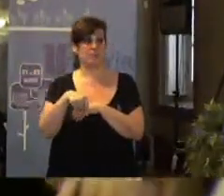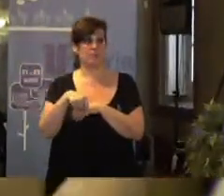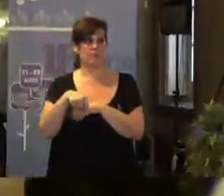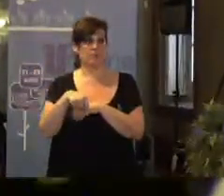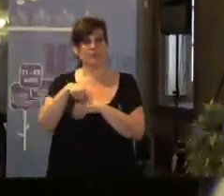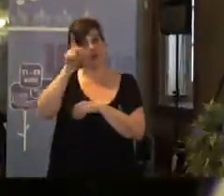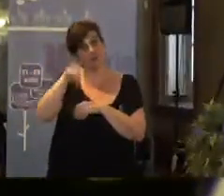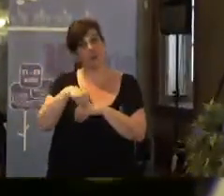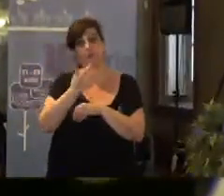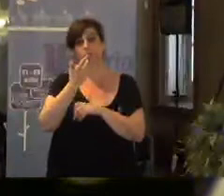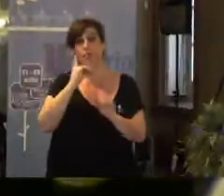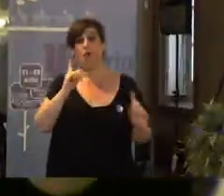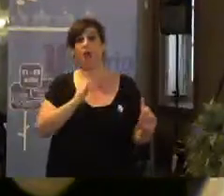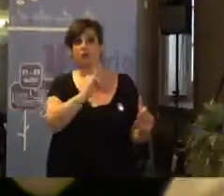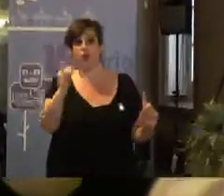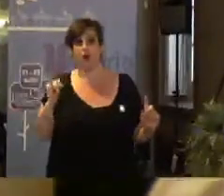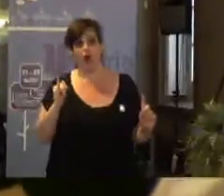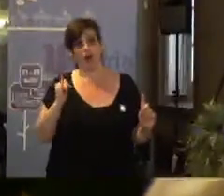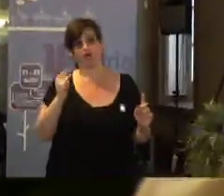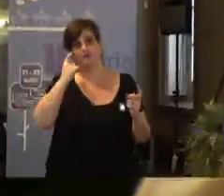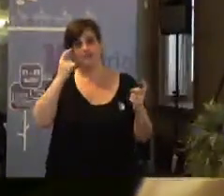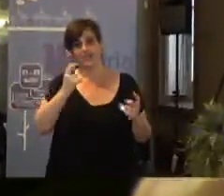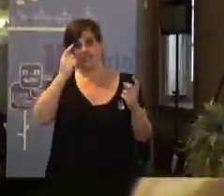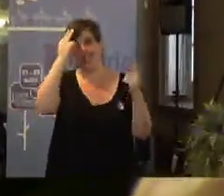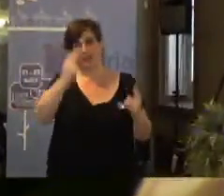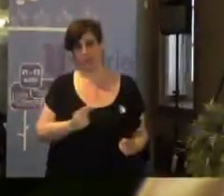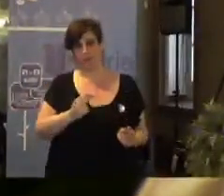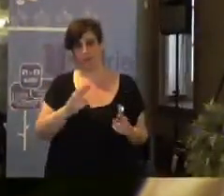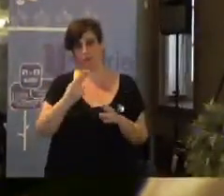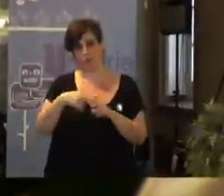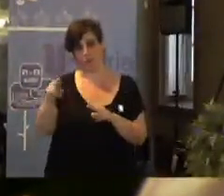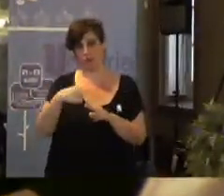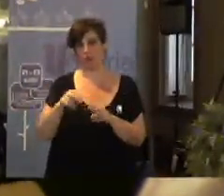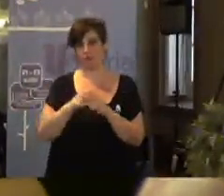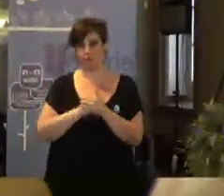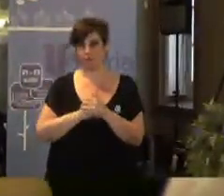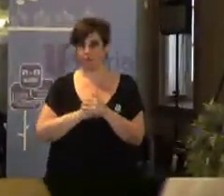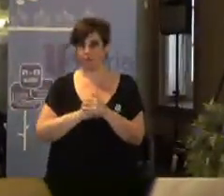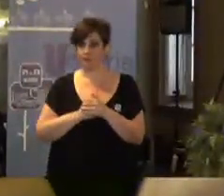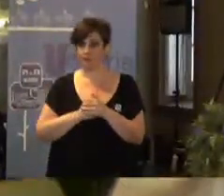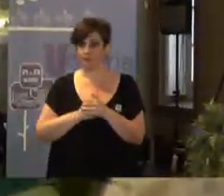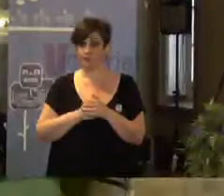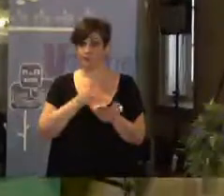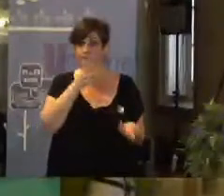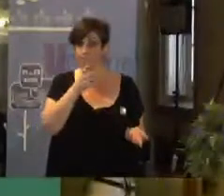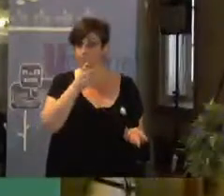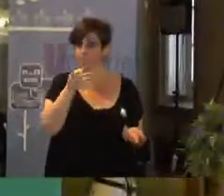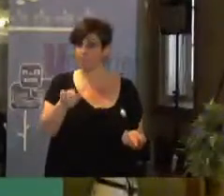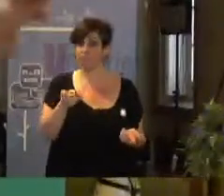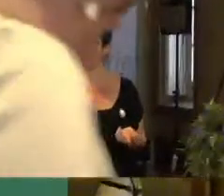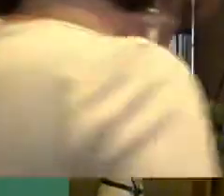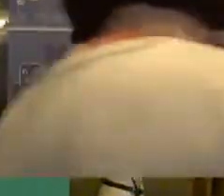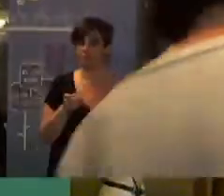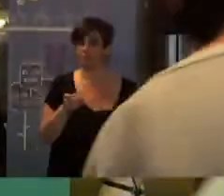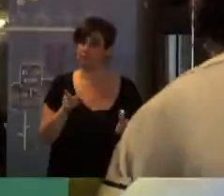existem num largo espectro político que vai do anarquismo à social-democracia. Ou seja, esta onda de indignação